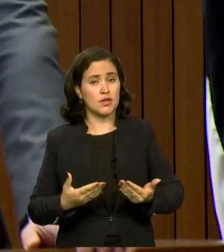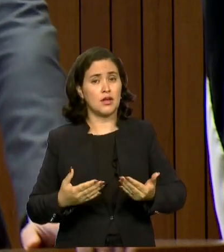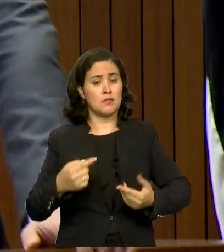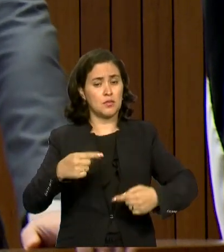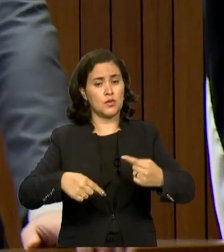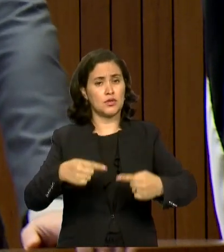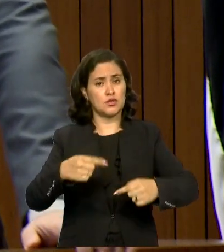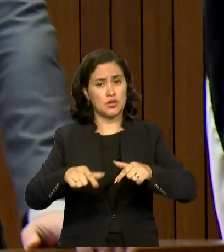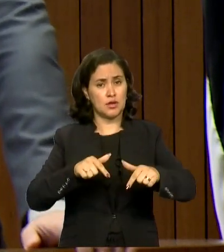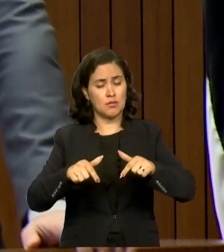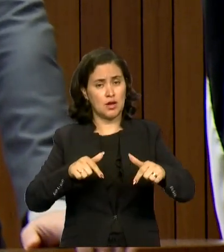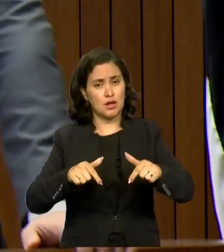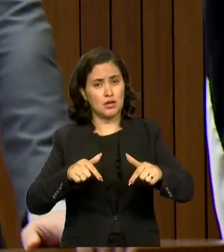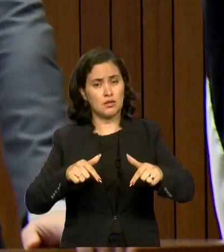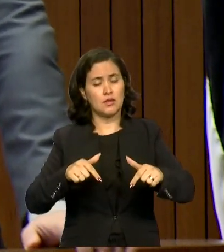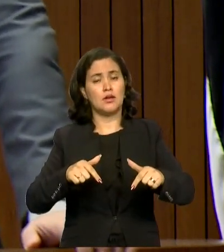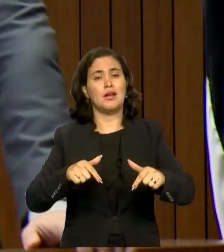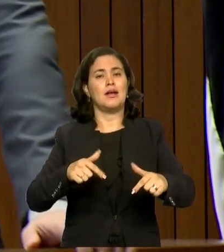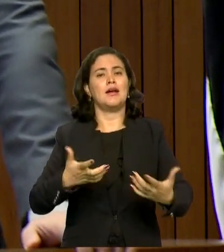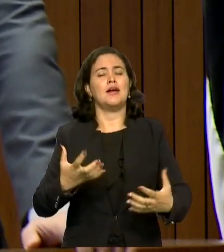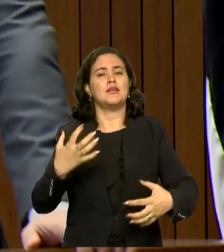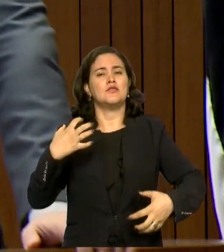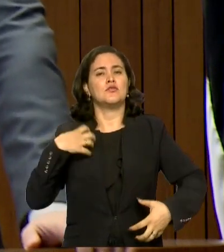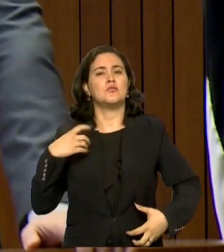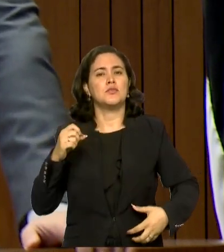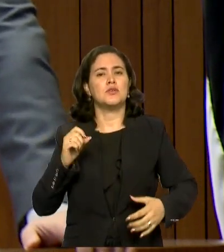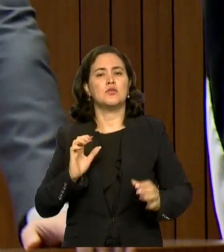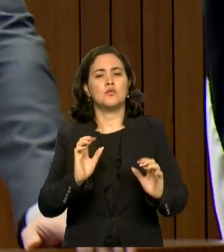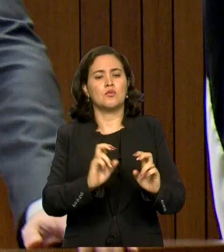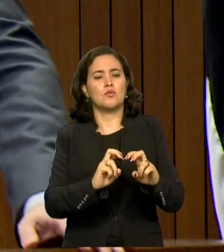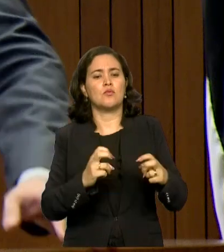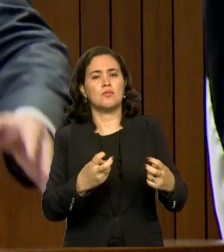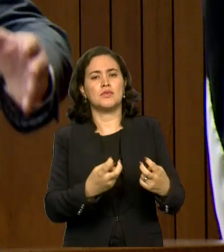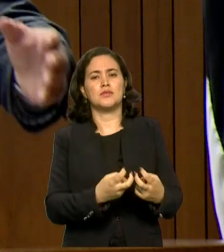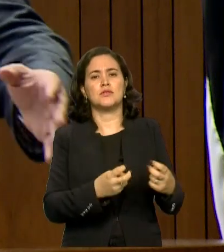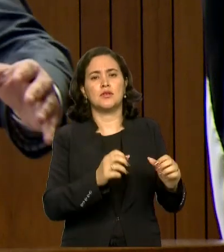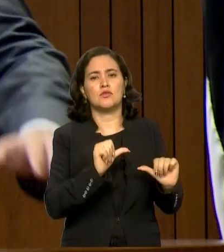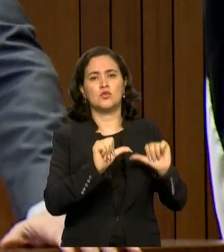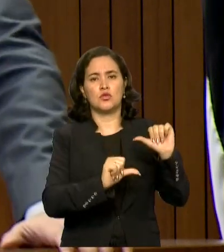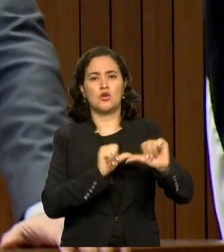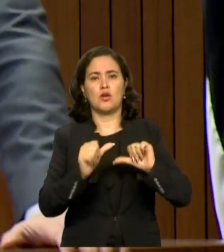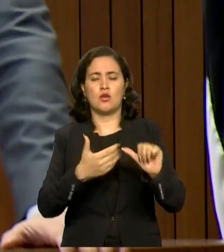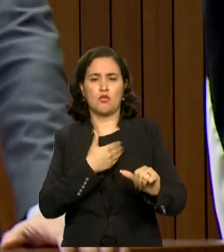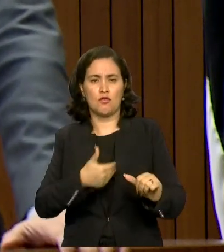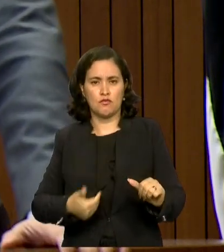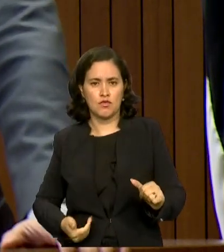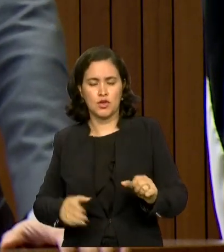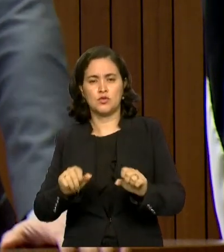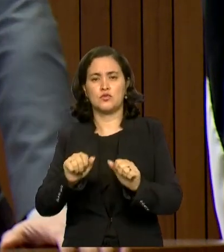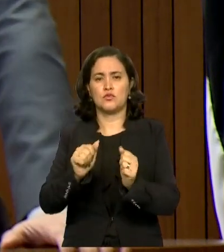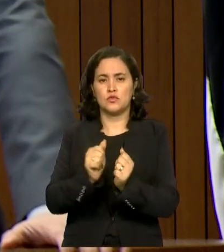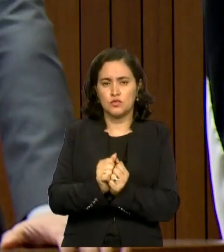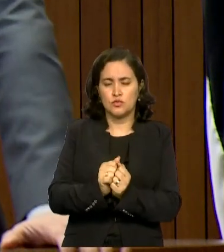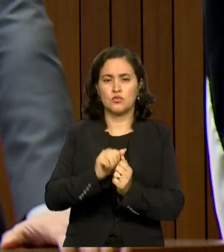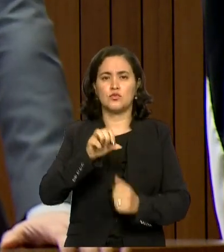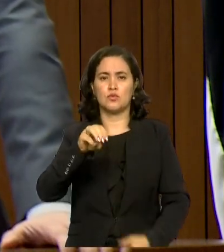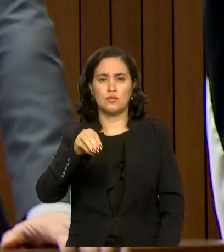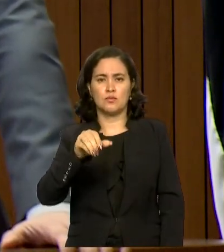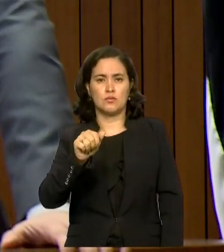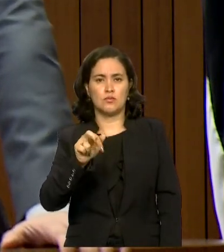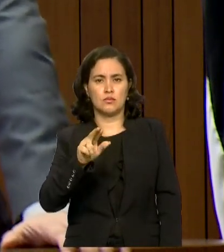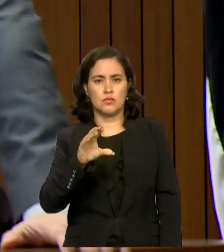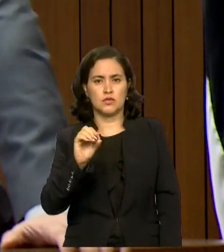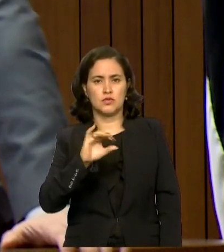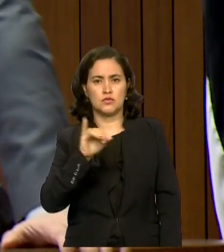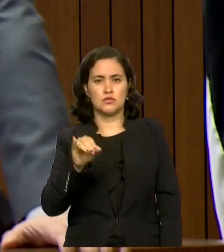assumir a comissão de transição, juntamente com o deputado Marcelo Tavares, com o Márcio Gerri, hoje deputado federal